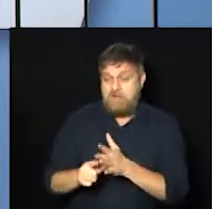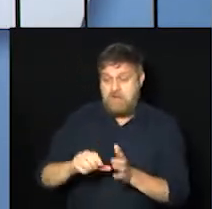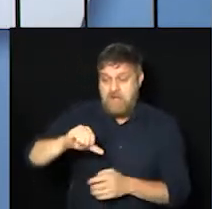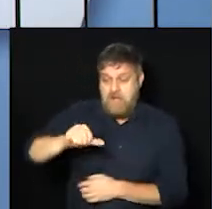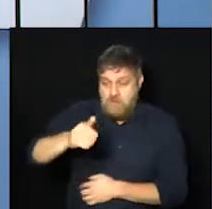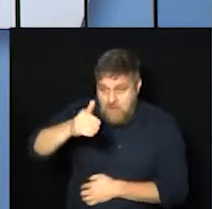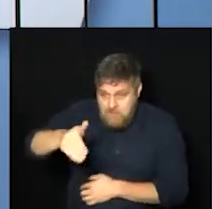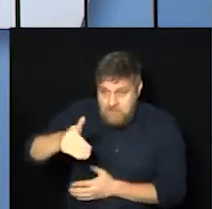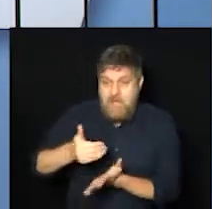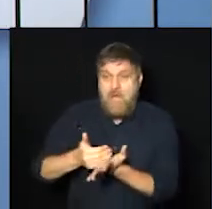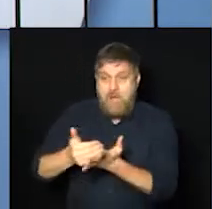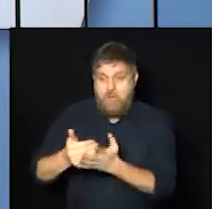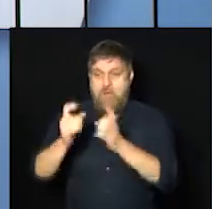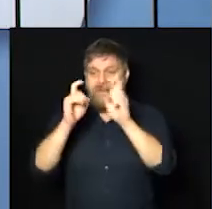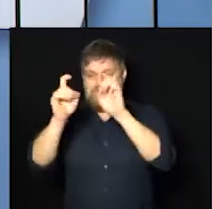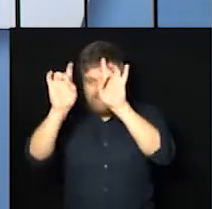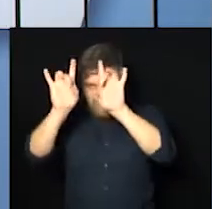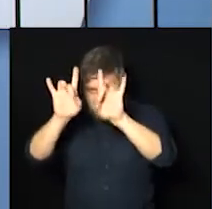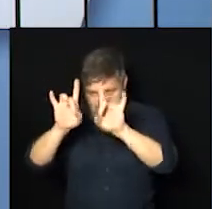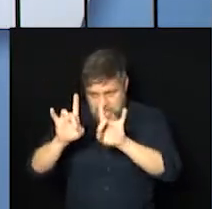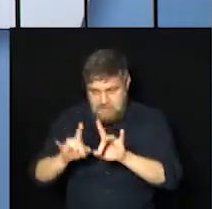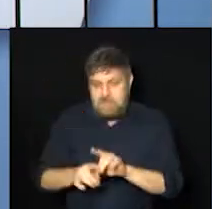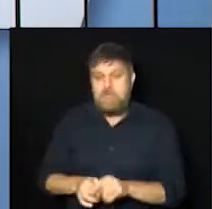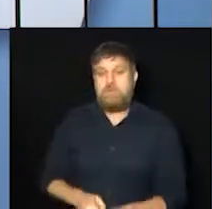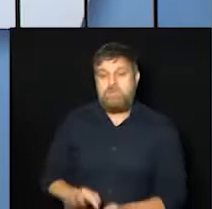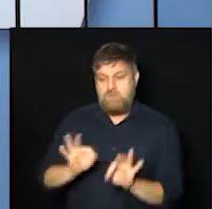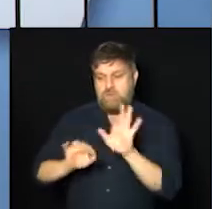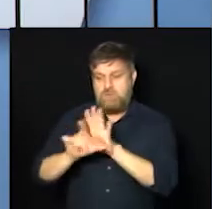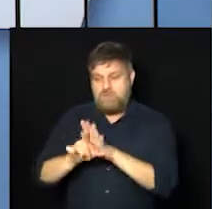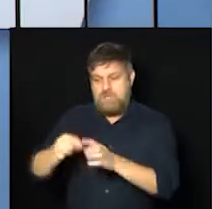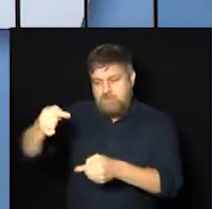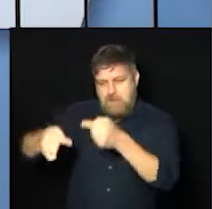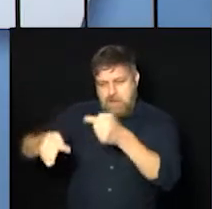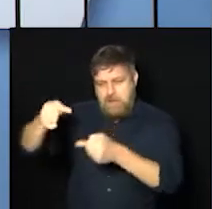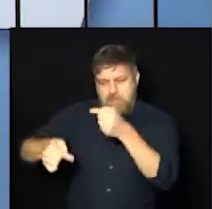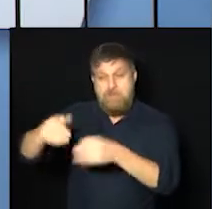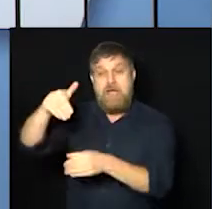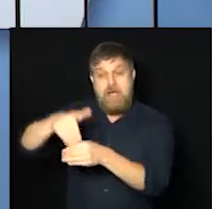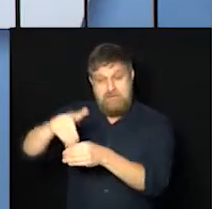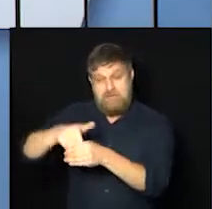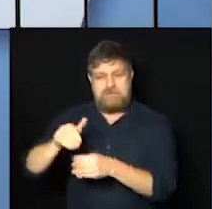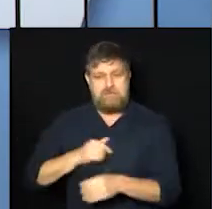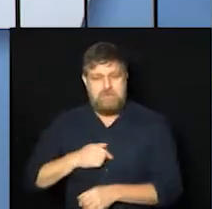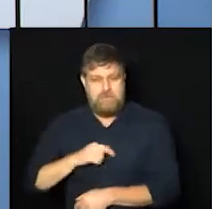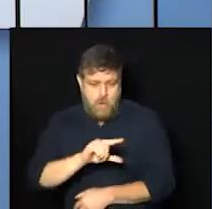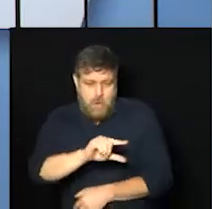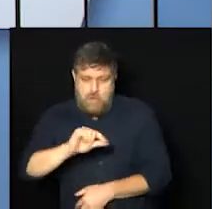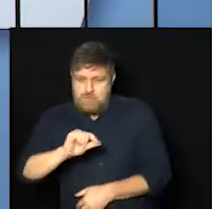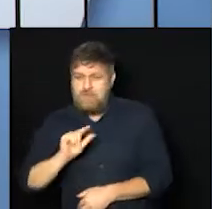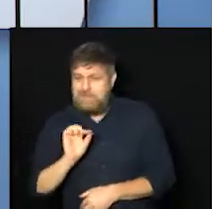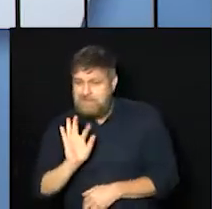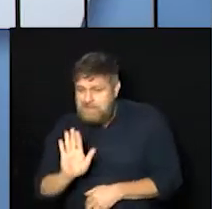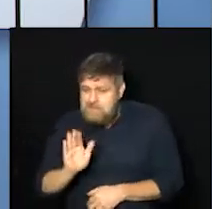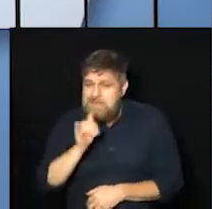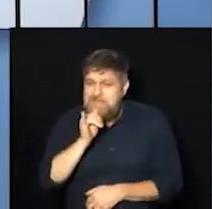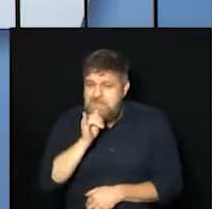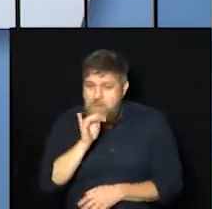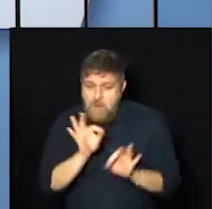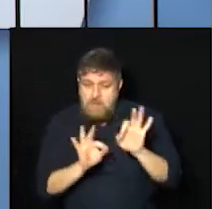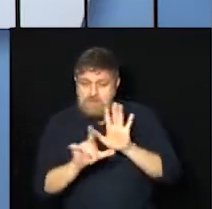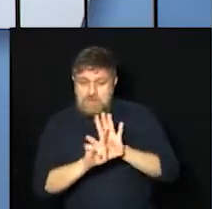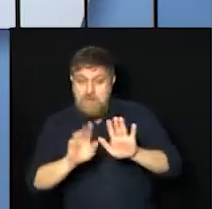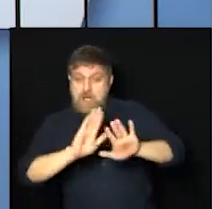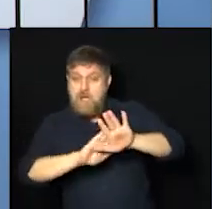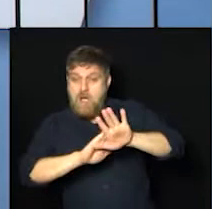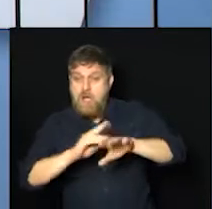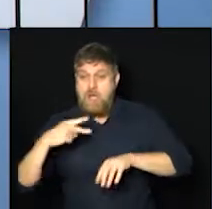nós começamos aí com a discussão e votação das pautas. Nós vamos destacar aqui o projeto de autoria do